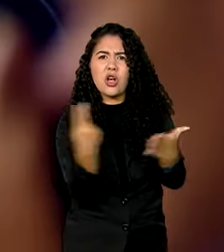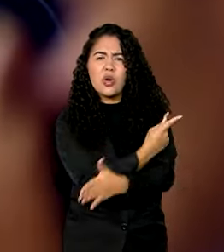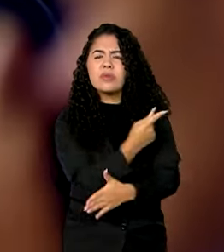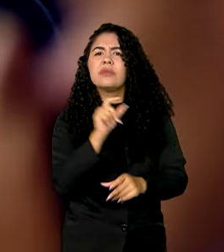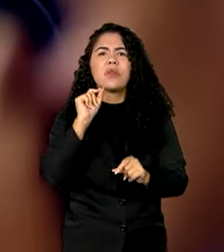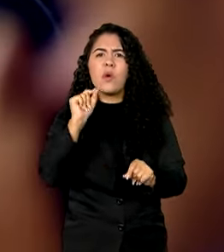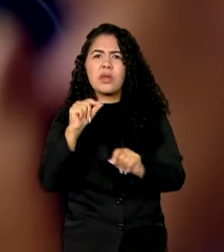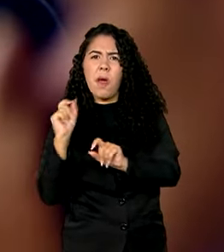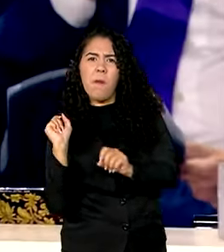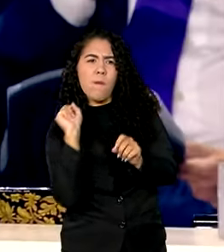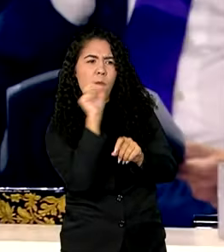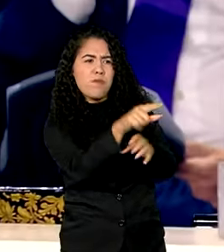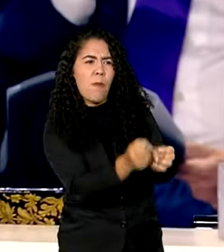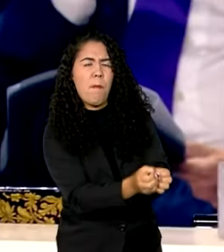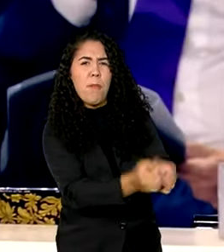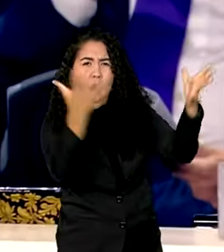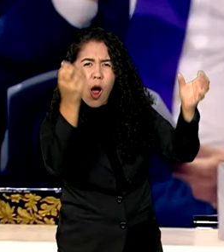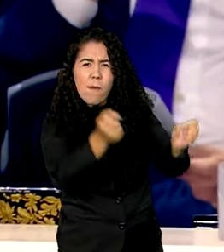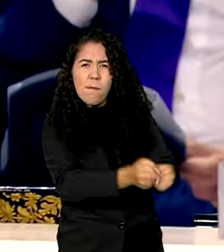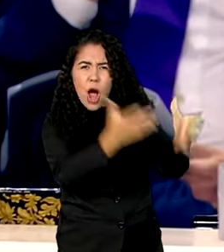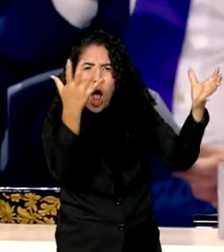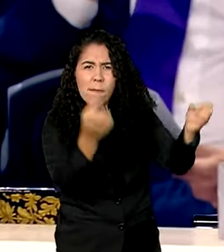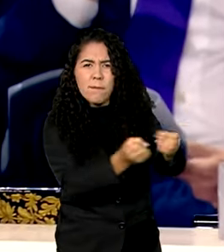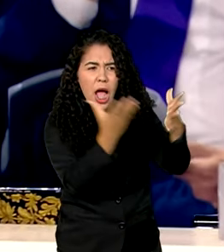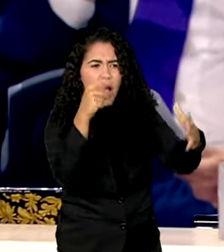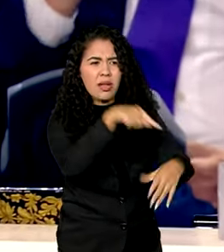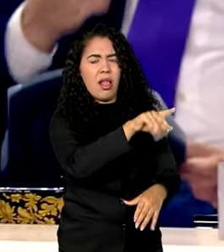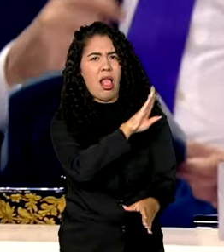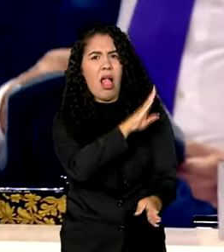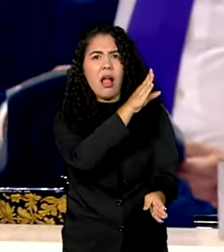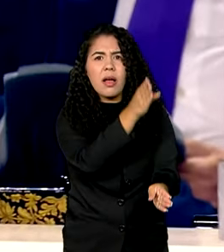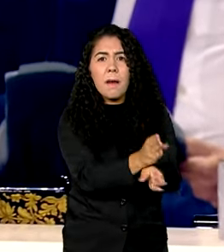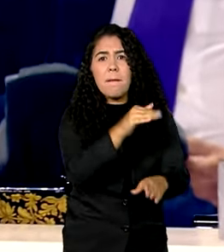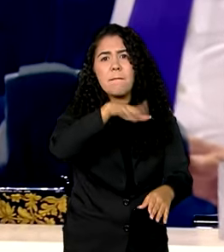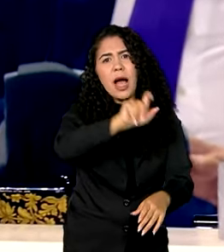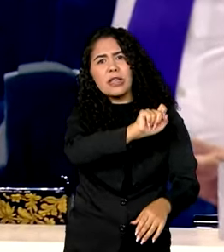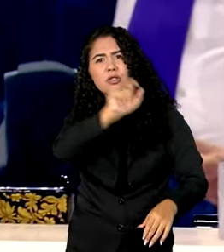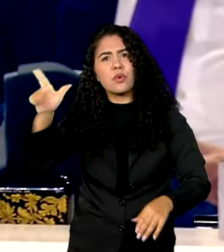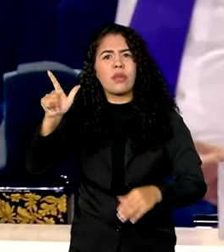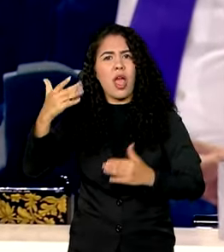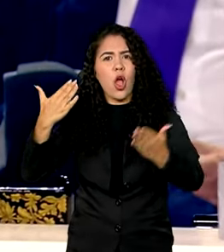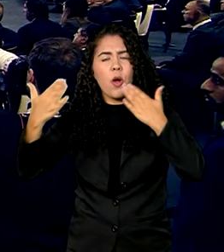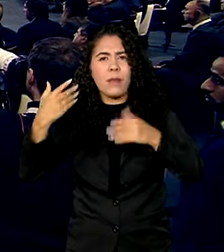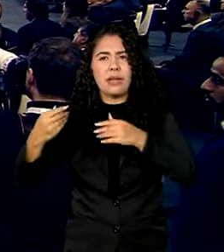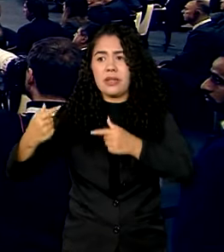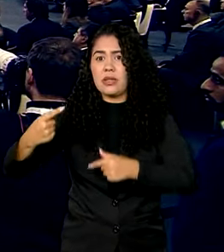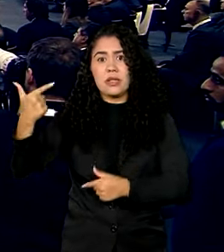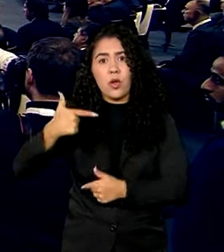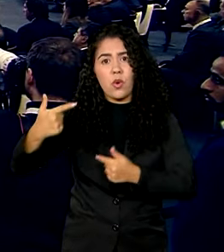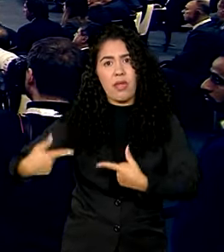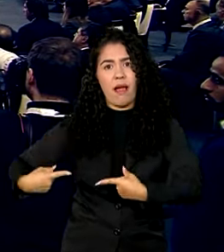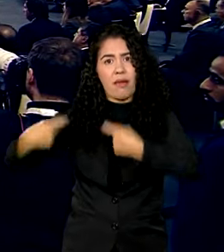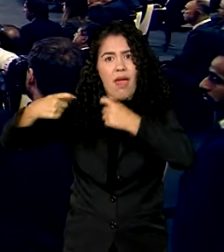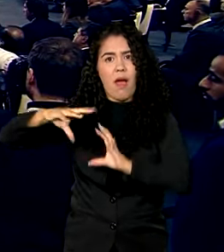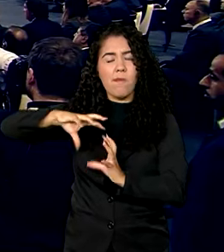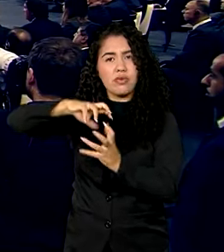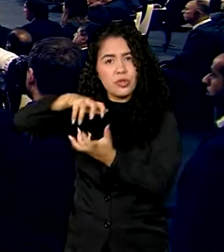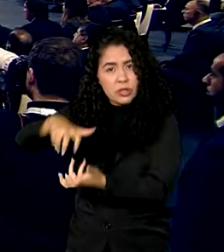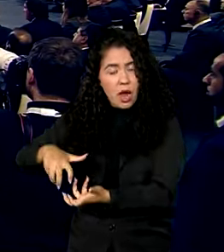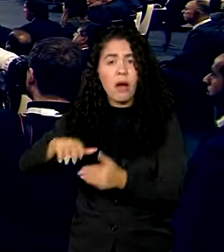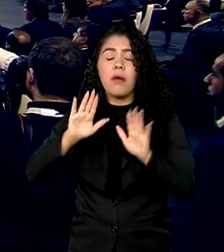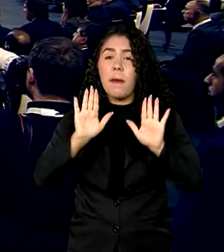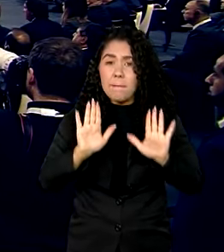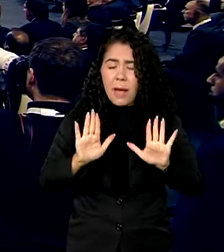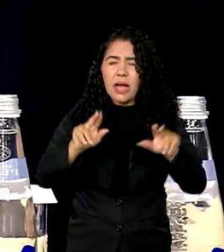mais explosivos do que os que atingiram Dresden, Hamburgo e Londres na Segunda Guerra Mundial. À medida